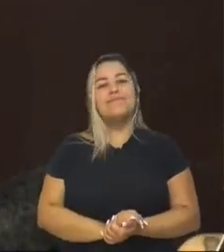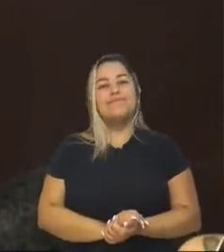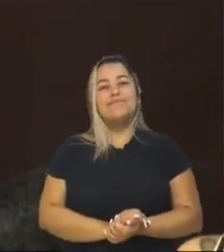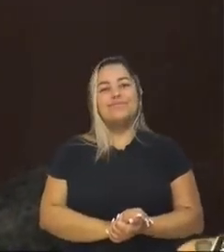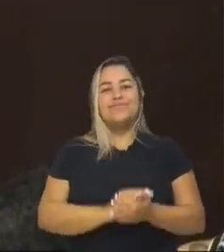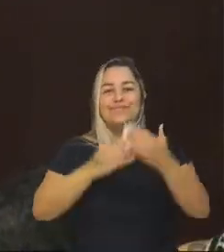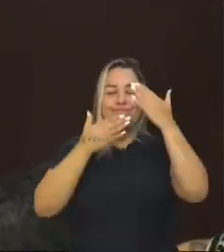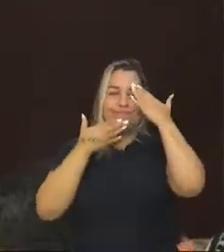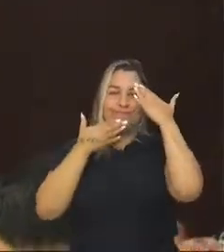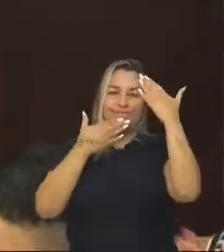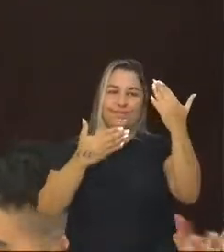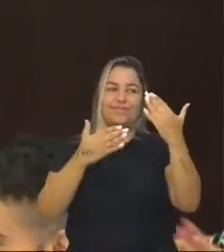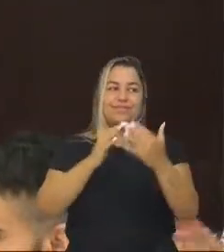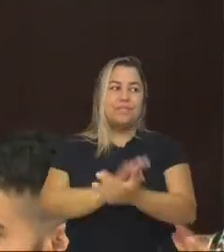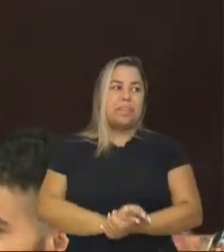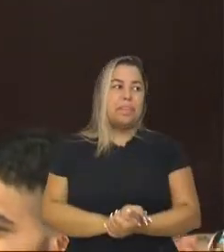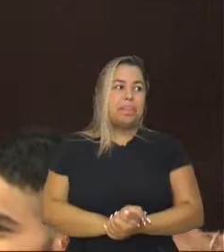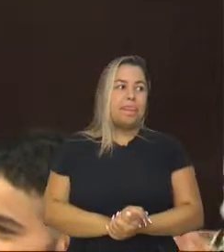Muito obrigada.